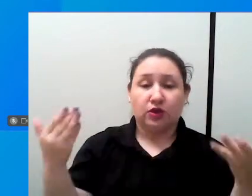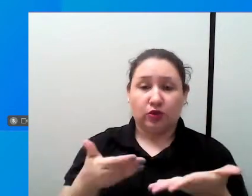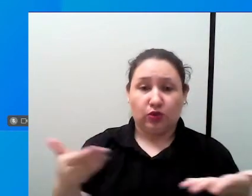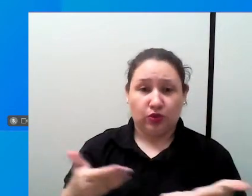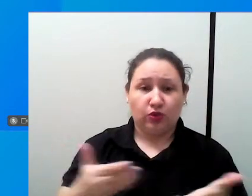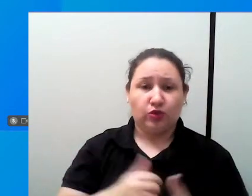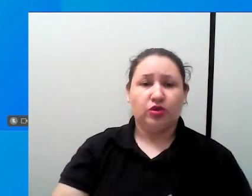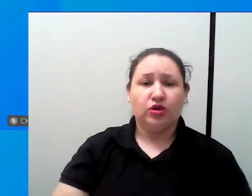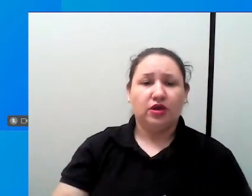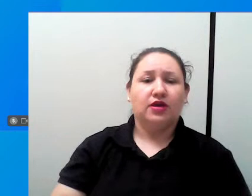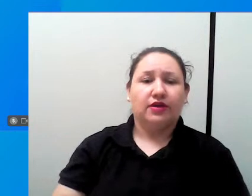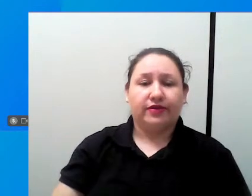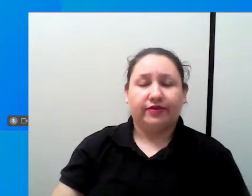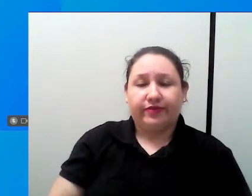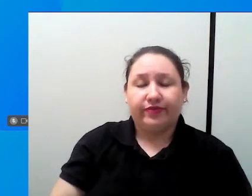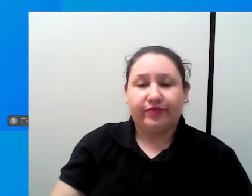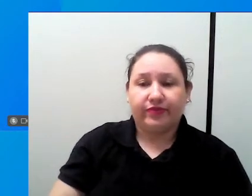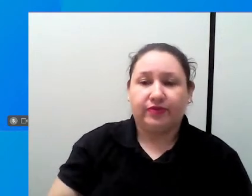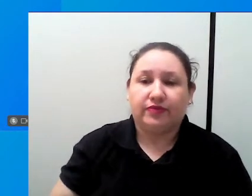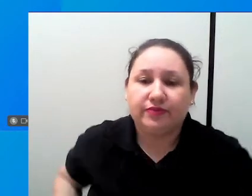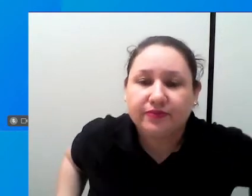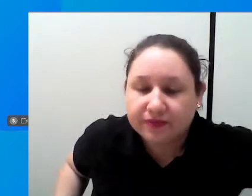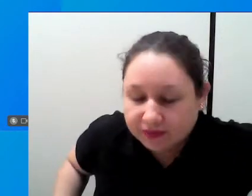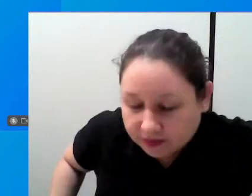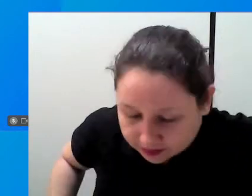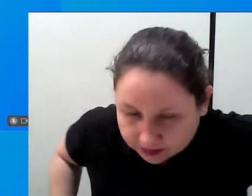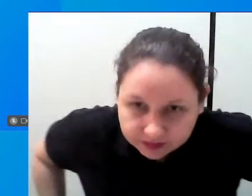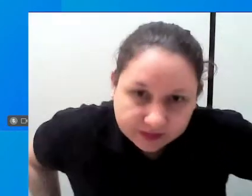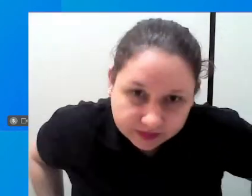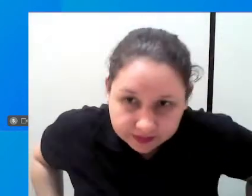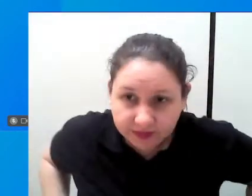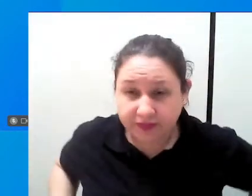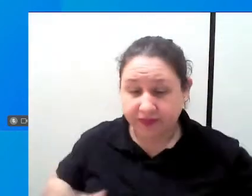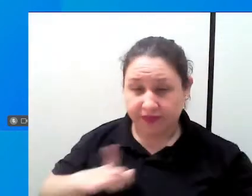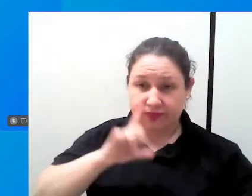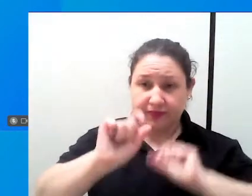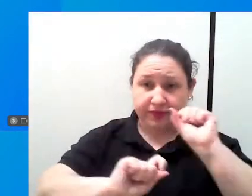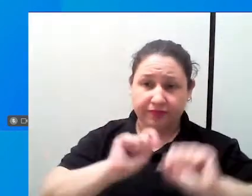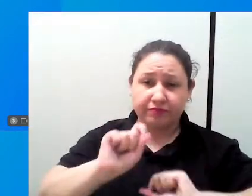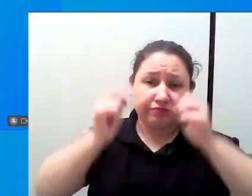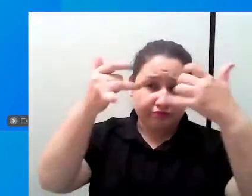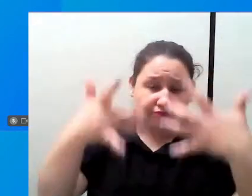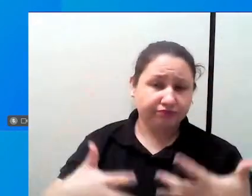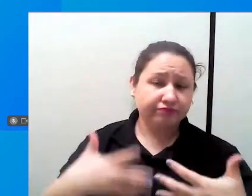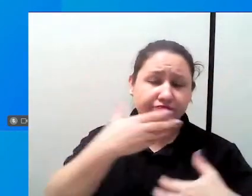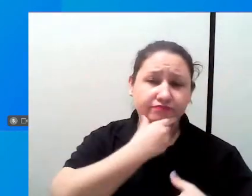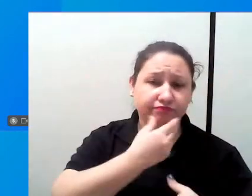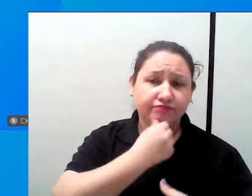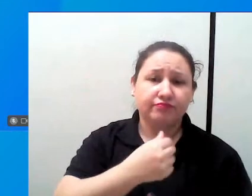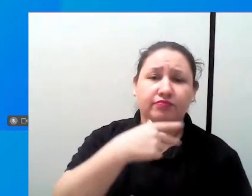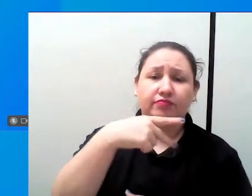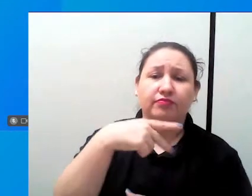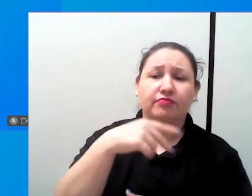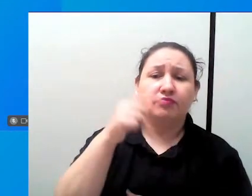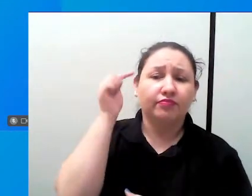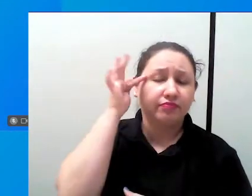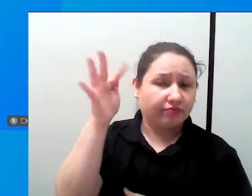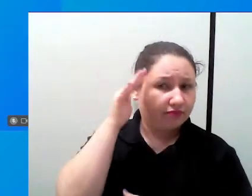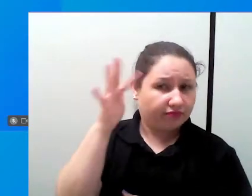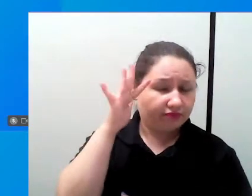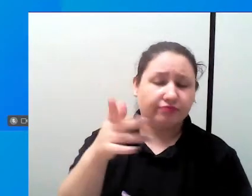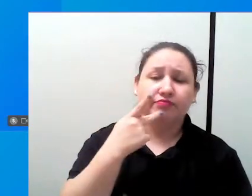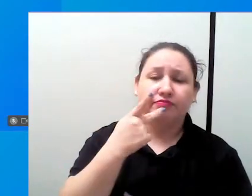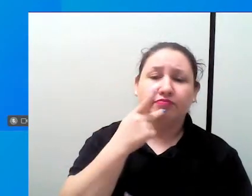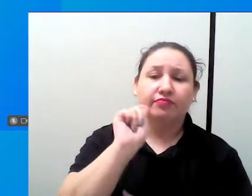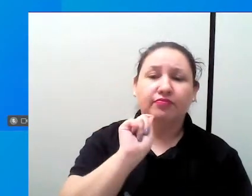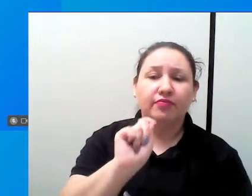que se aproxima muito do nosso fazer extensão. E tem uma charge do Paulo Freire que diz que a libertação